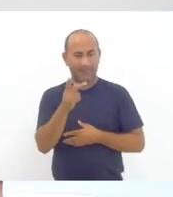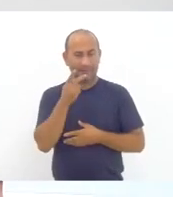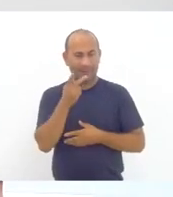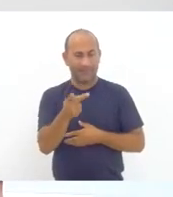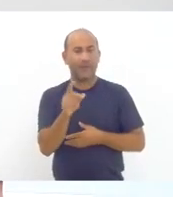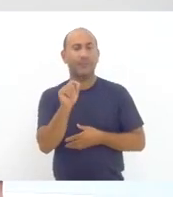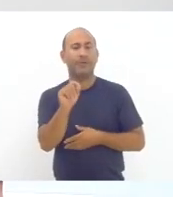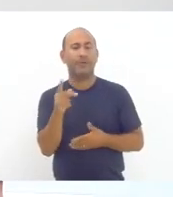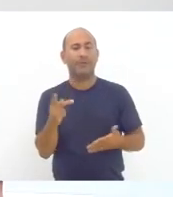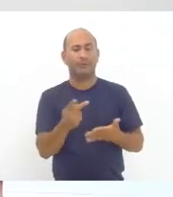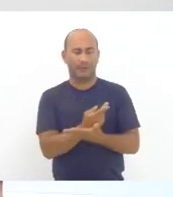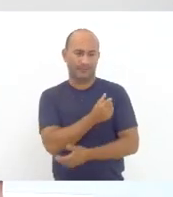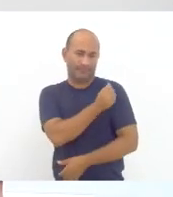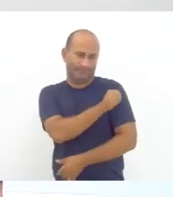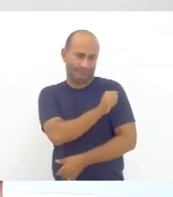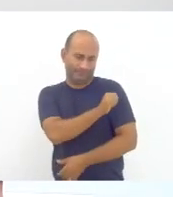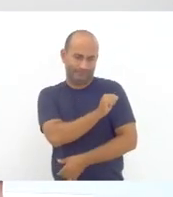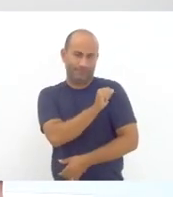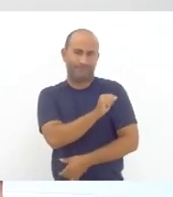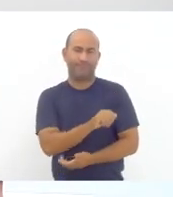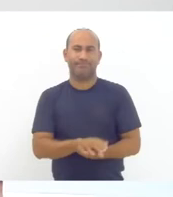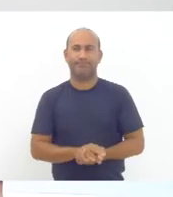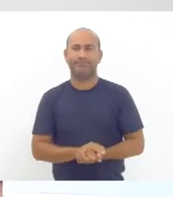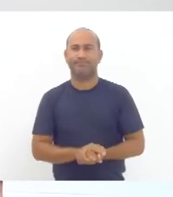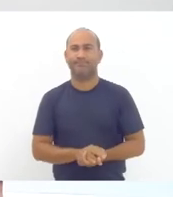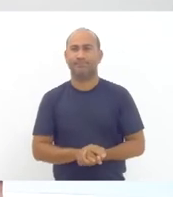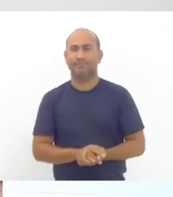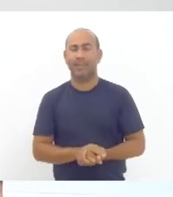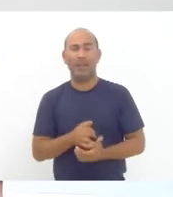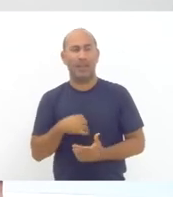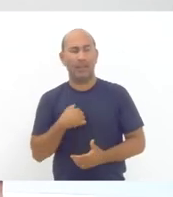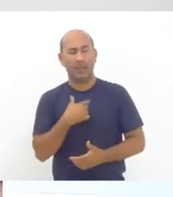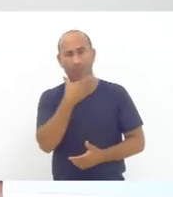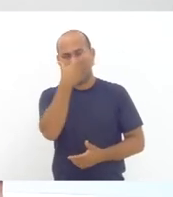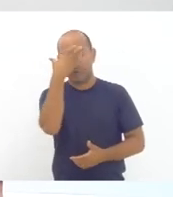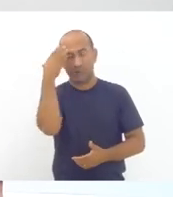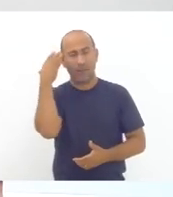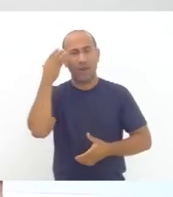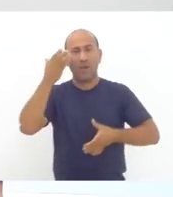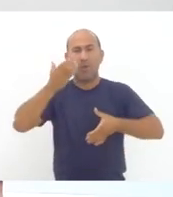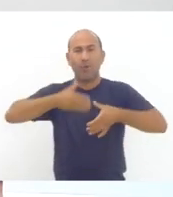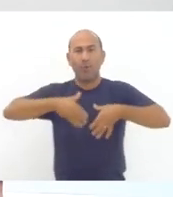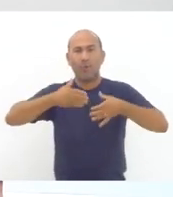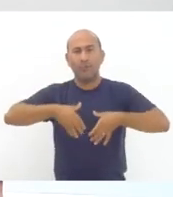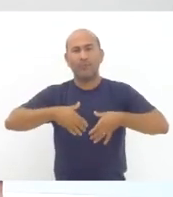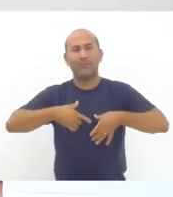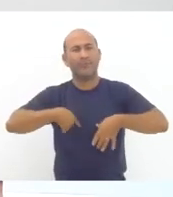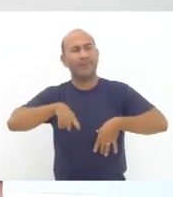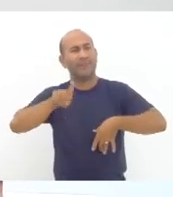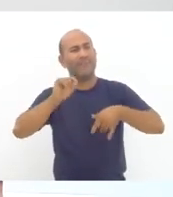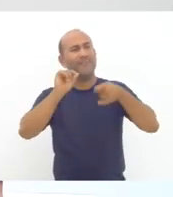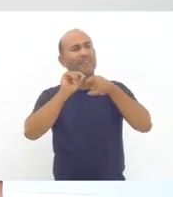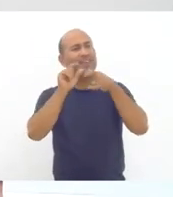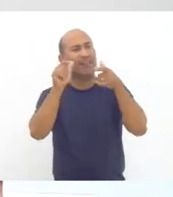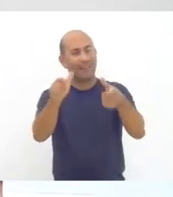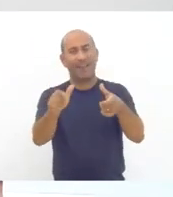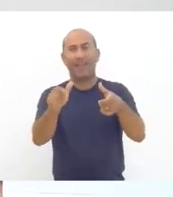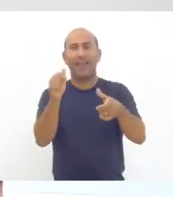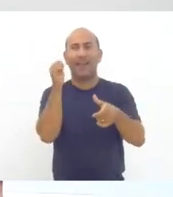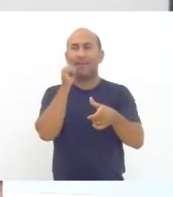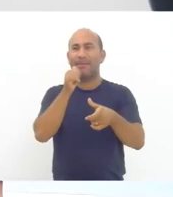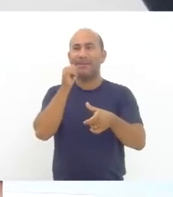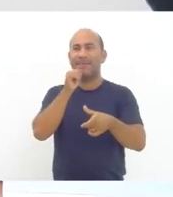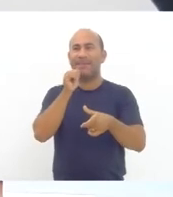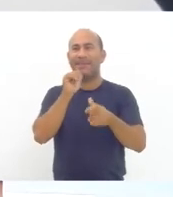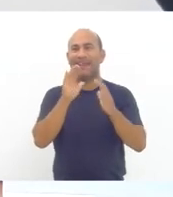né eu não me esqueço de um concurso que você estabeleceu lá garota da